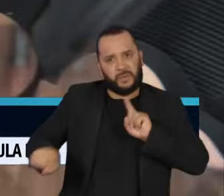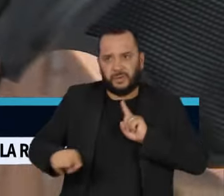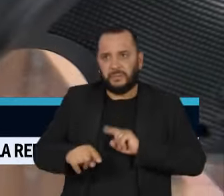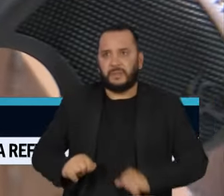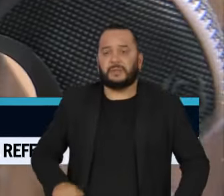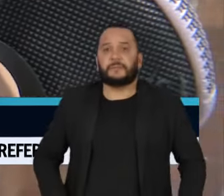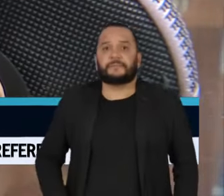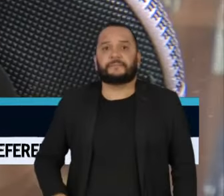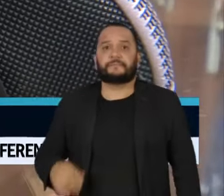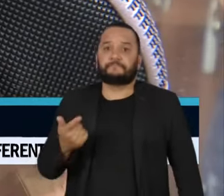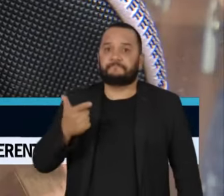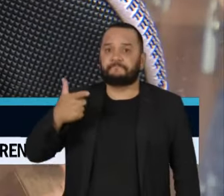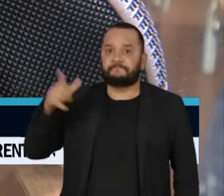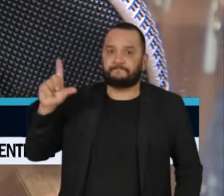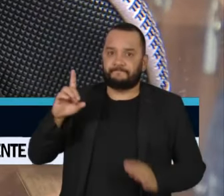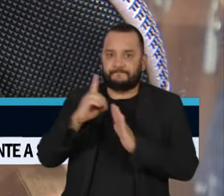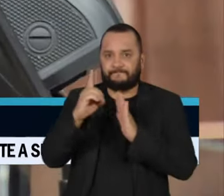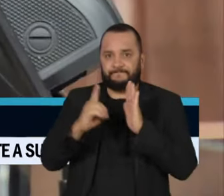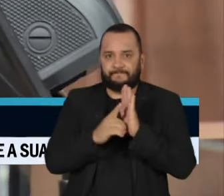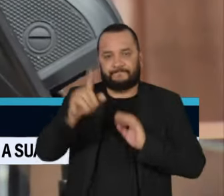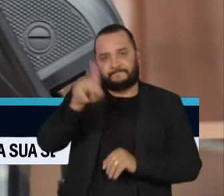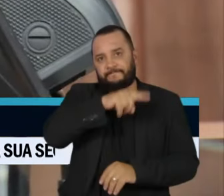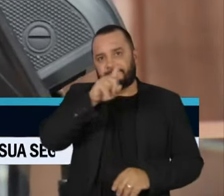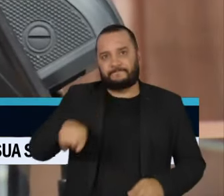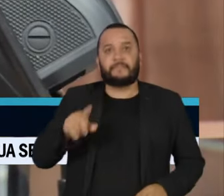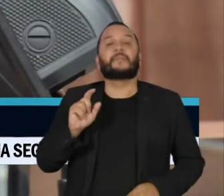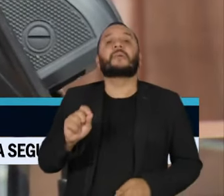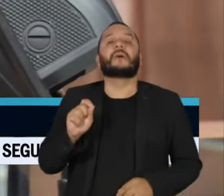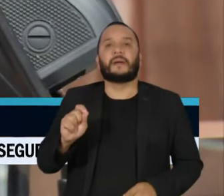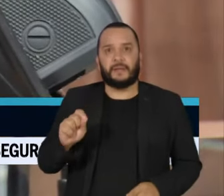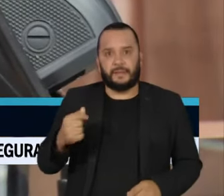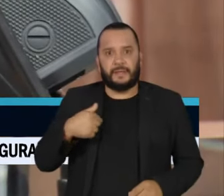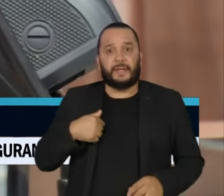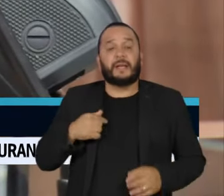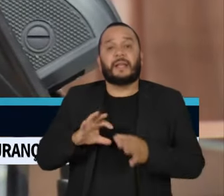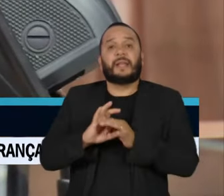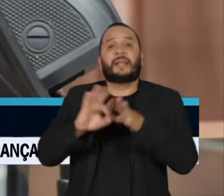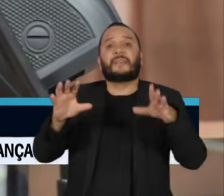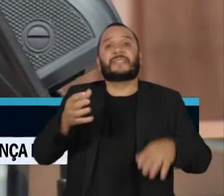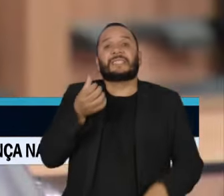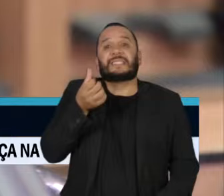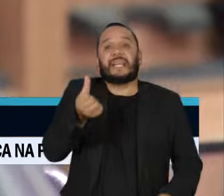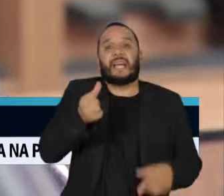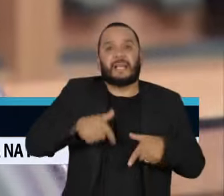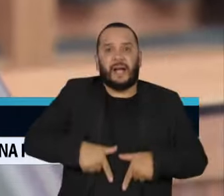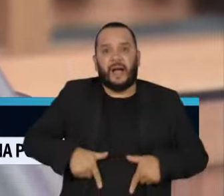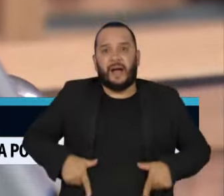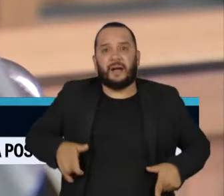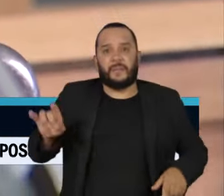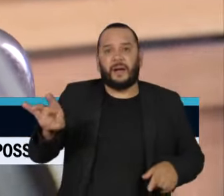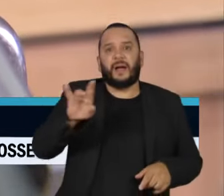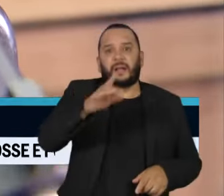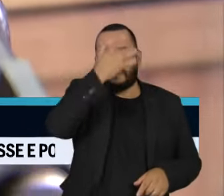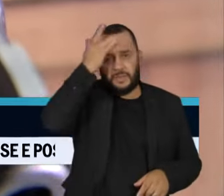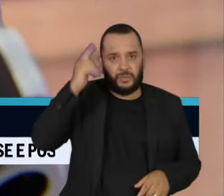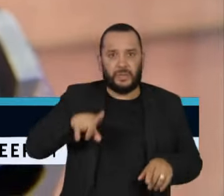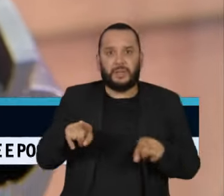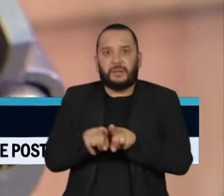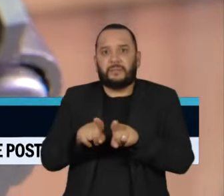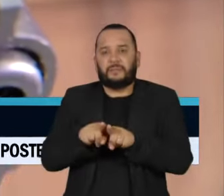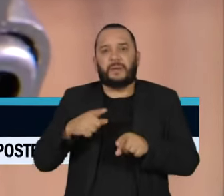Outros decretos que devem ser revogados são o que libera até 6 armas por pessoa, o que aumenta o número de munições